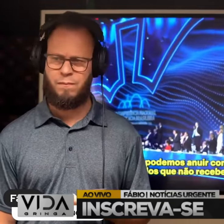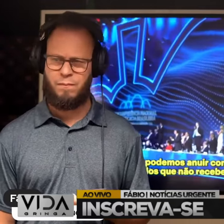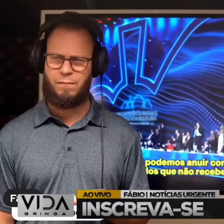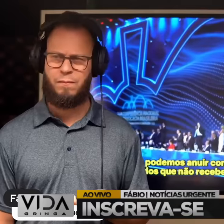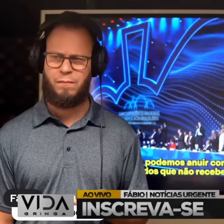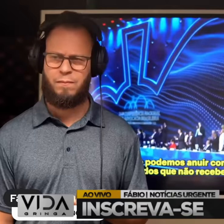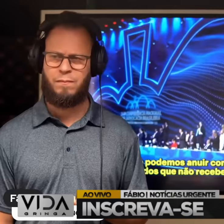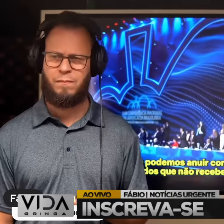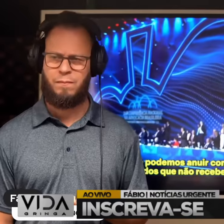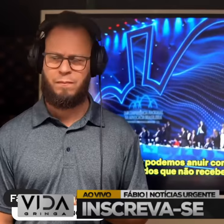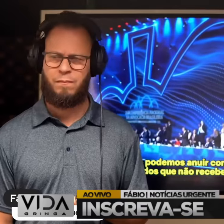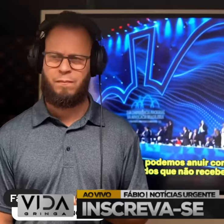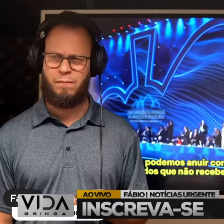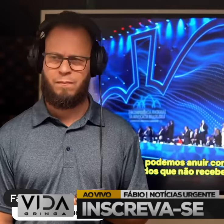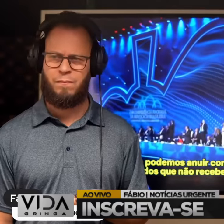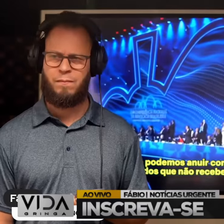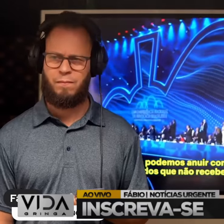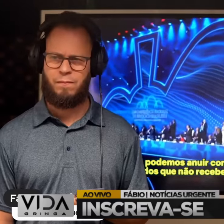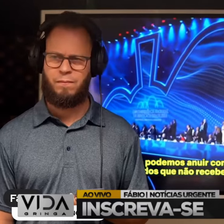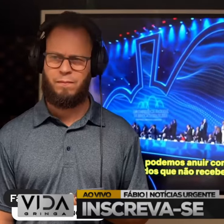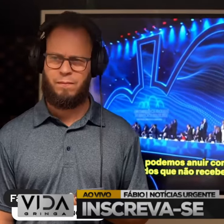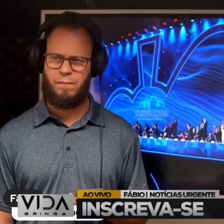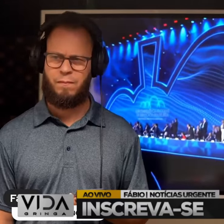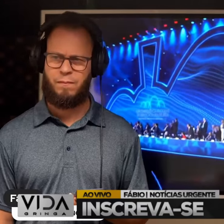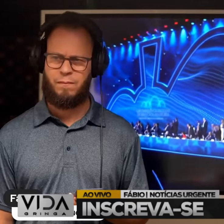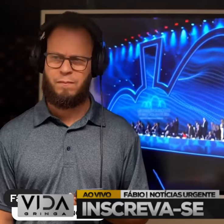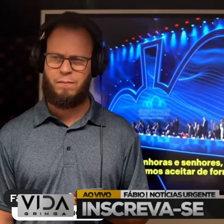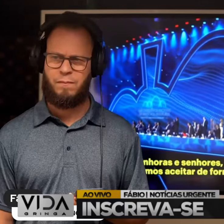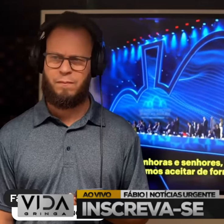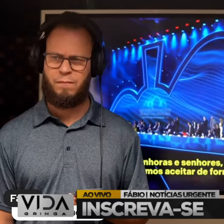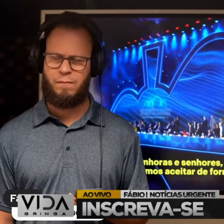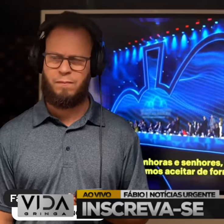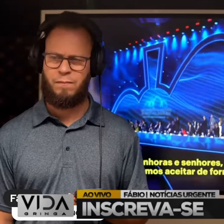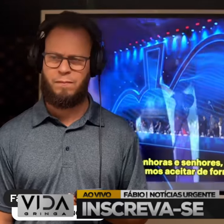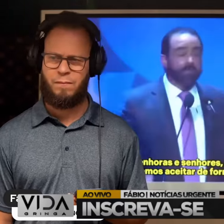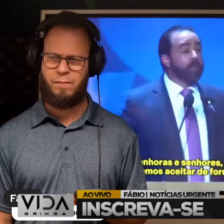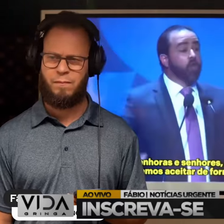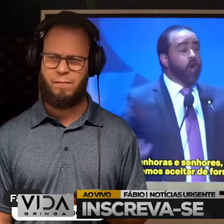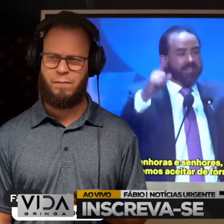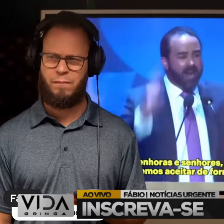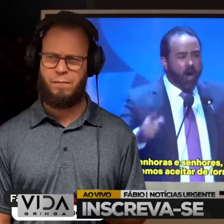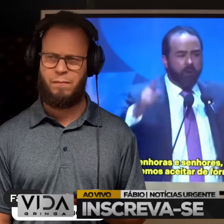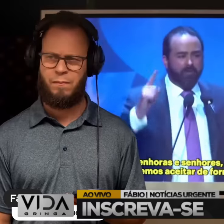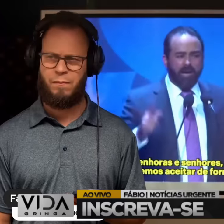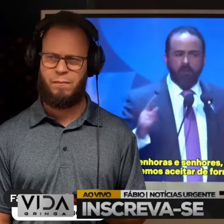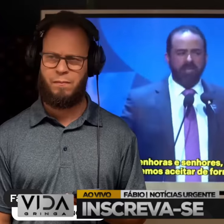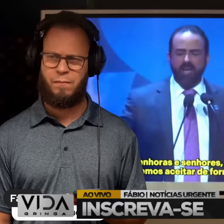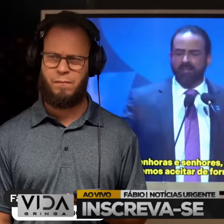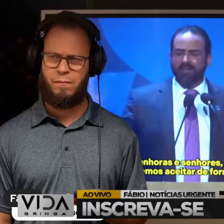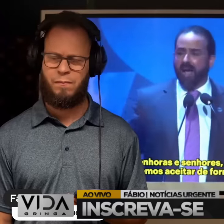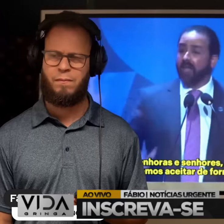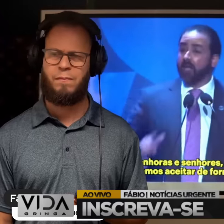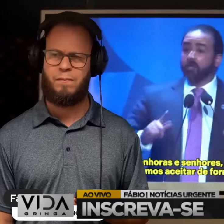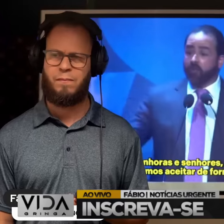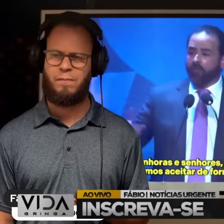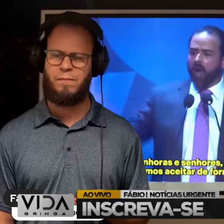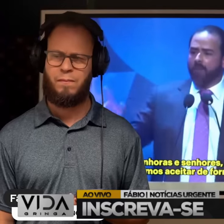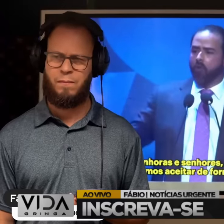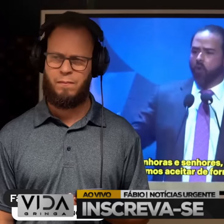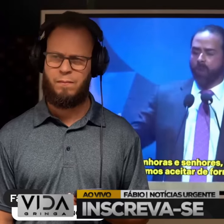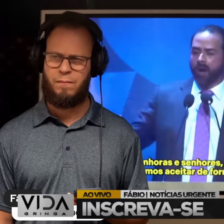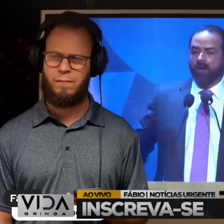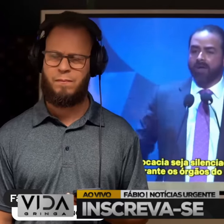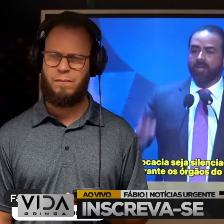de magistrados que não recebem advocacia. Senhoras e senhores, nós não podemos aceitar de